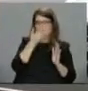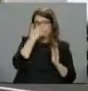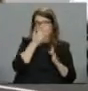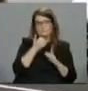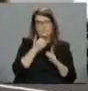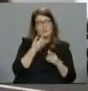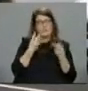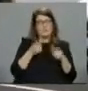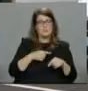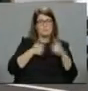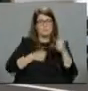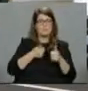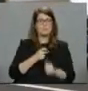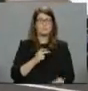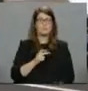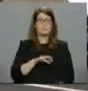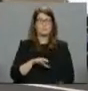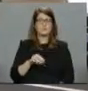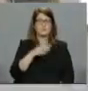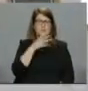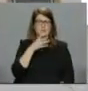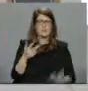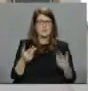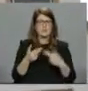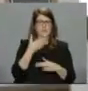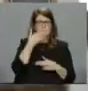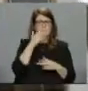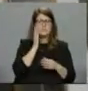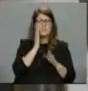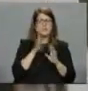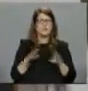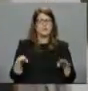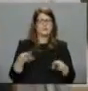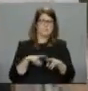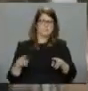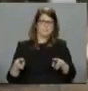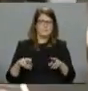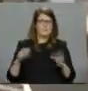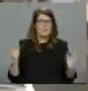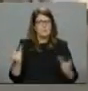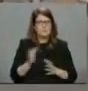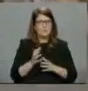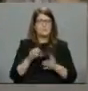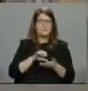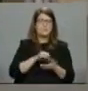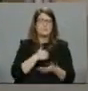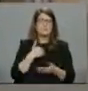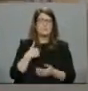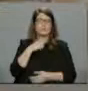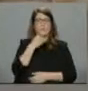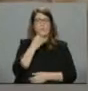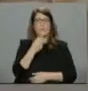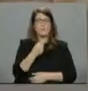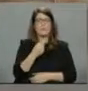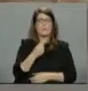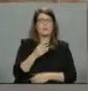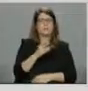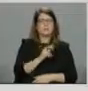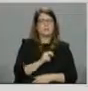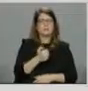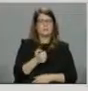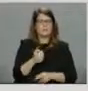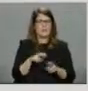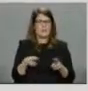António Pedroso critica ainda a redução de camas que diz ter existido, tendo passado o Centro de Saúde das Velas de 35 para